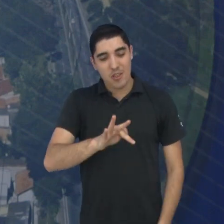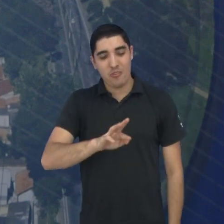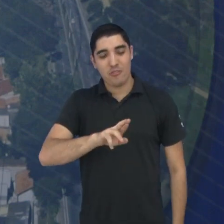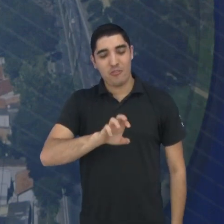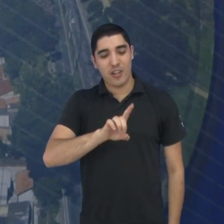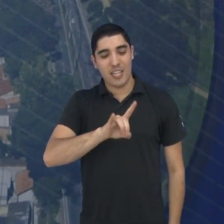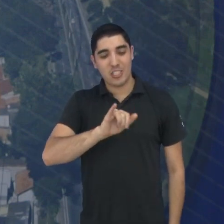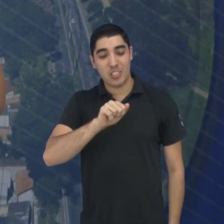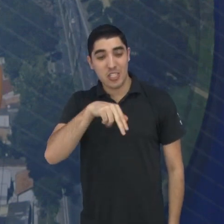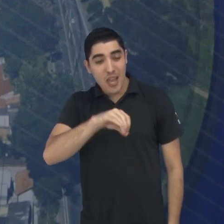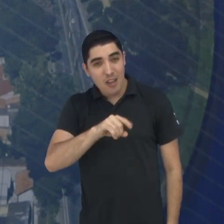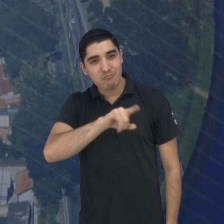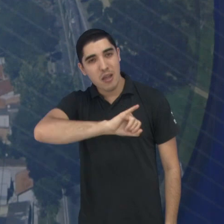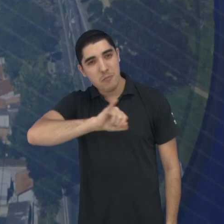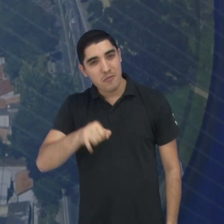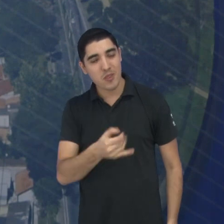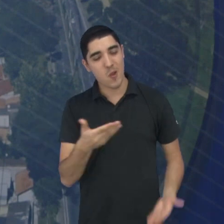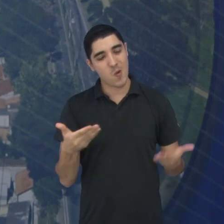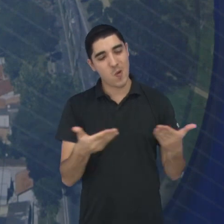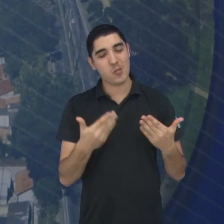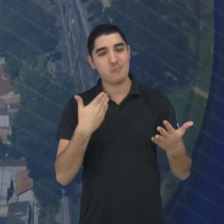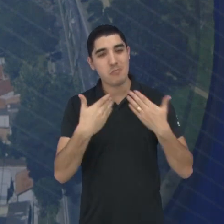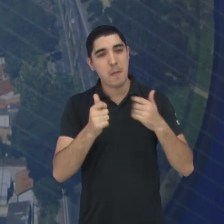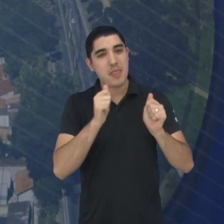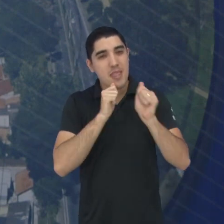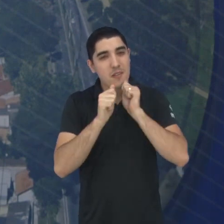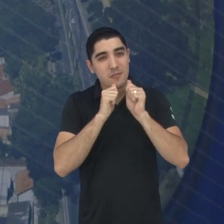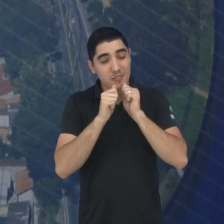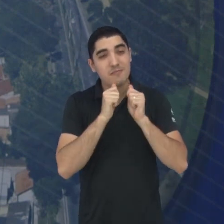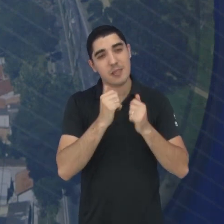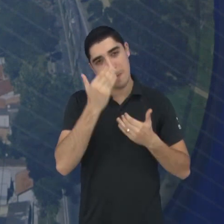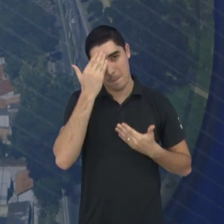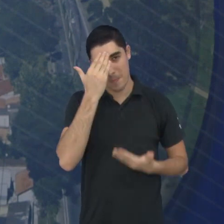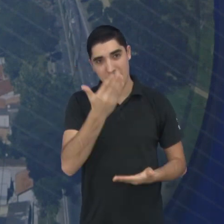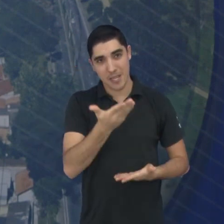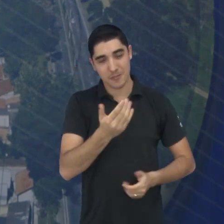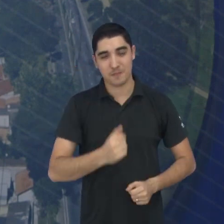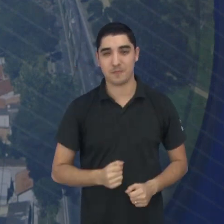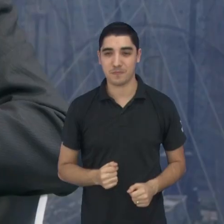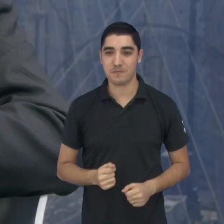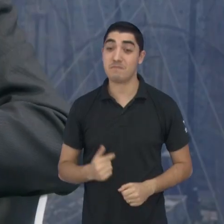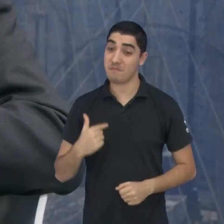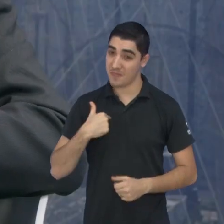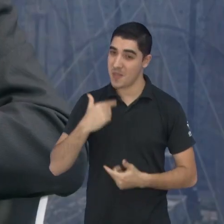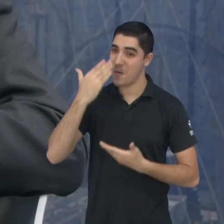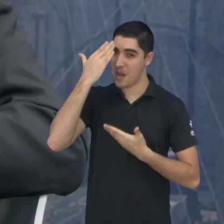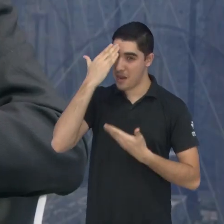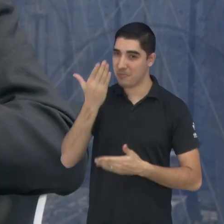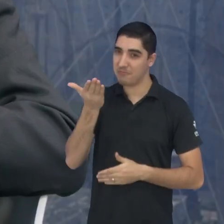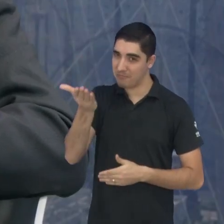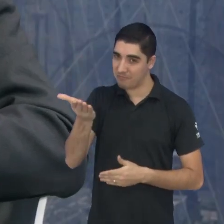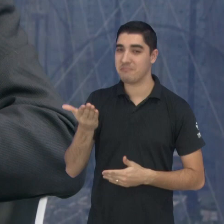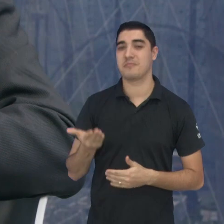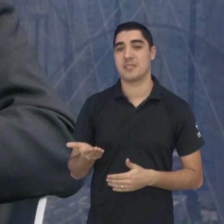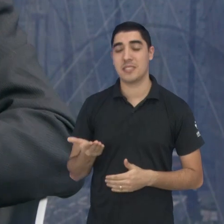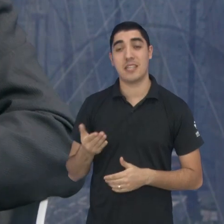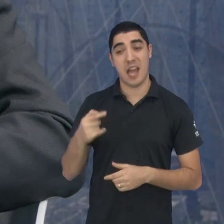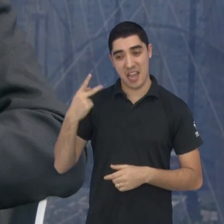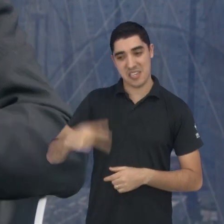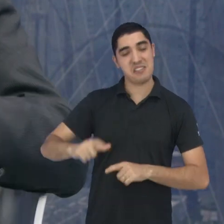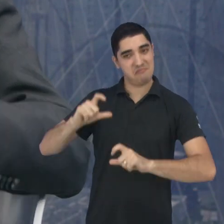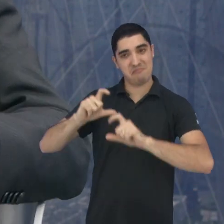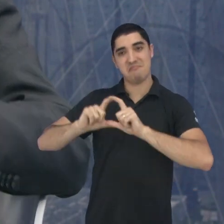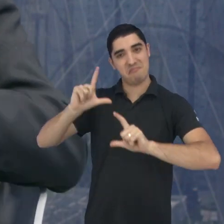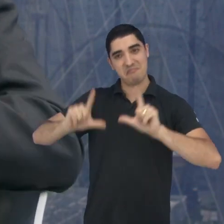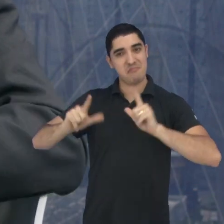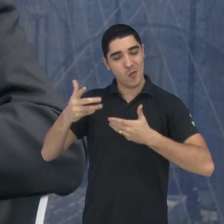você por tirar esse tempinho para conversar aqui com a gente hoje. Obrigada, viu? Dani, eu que agradeço você e a TV Câmara